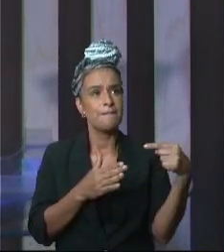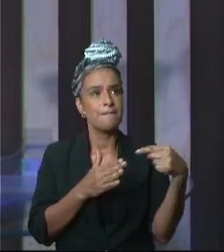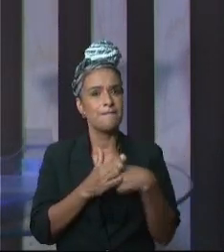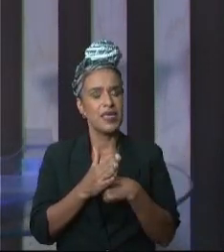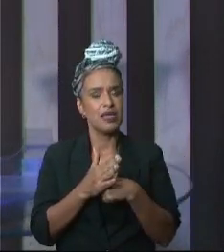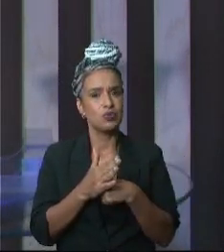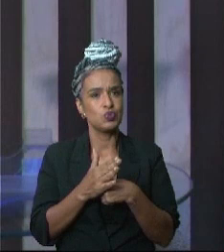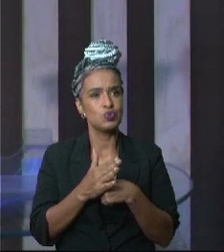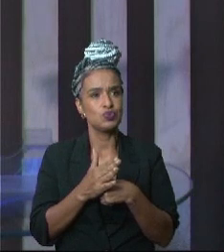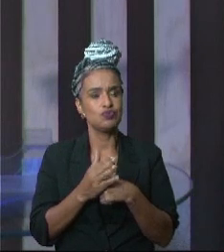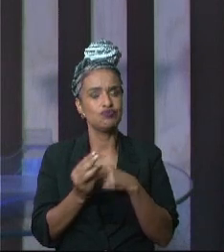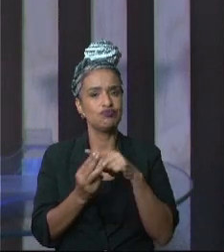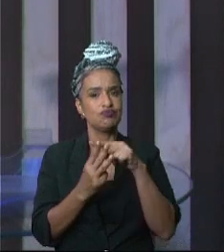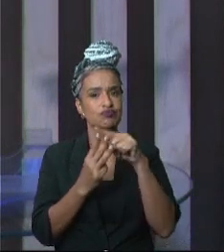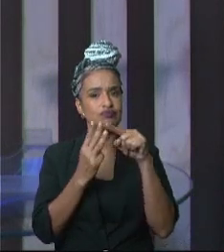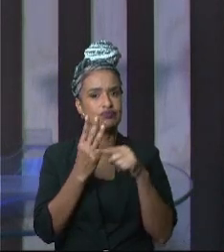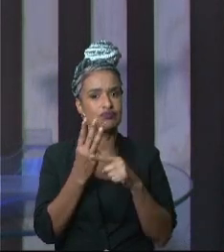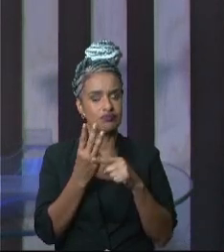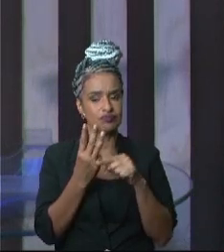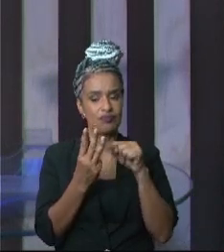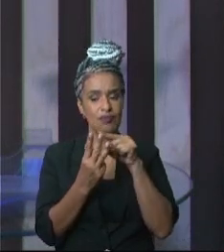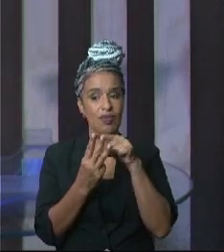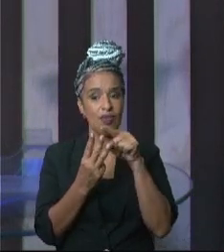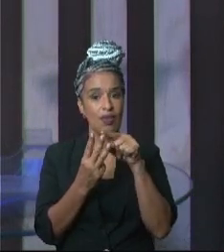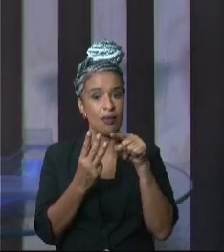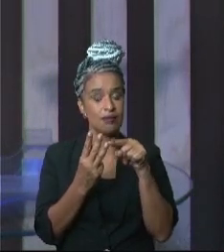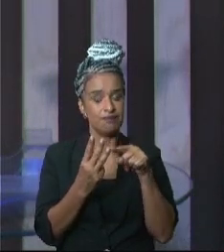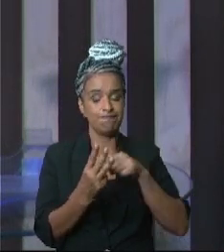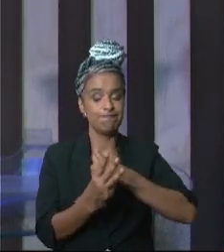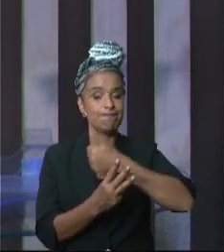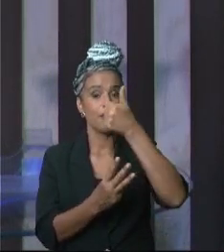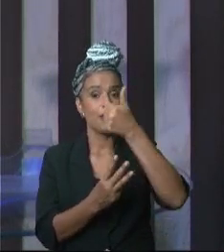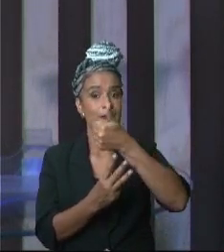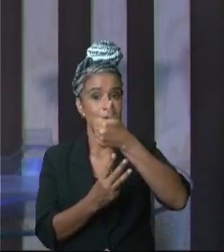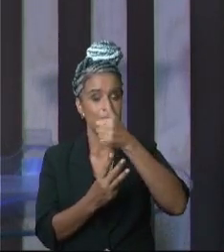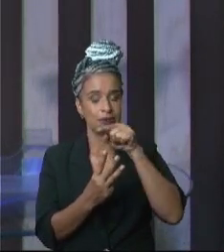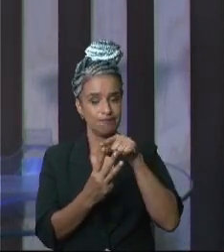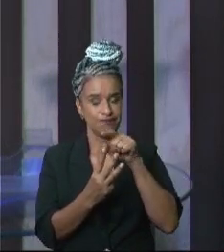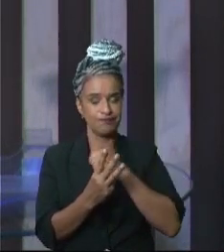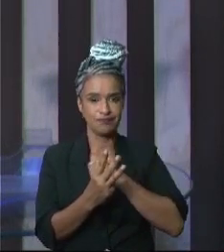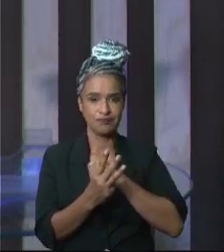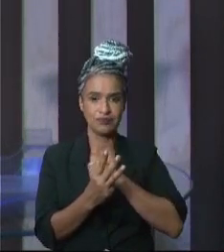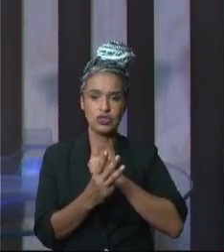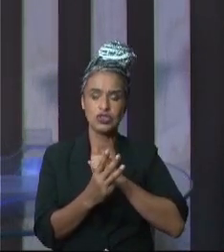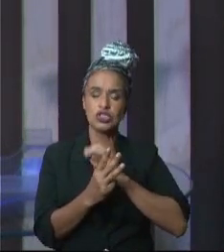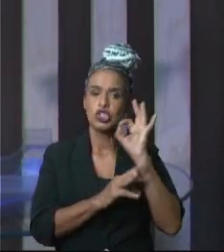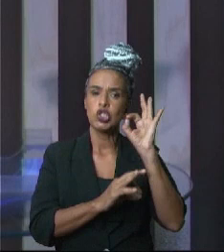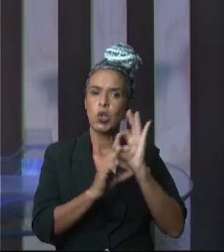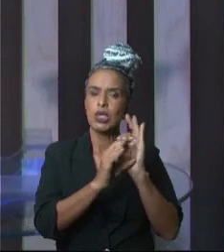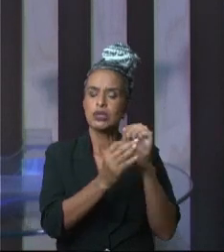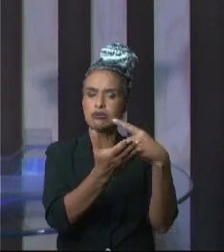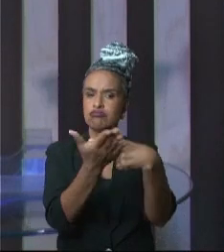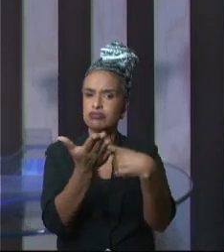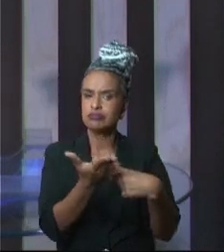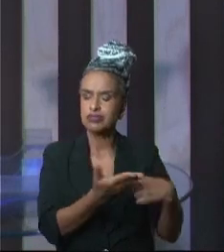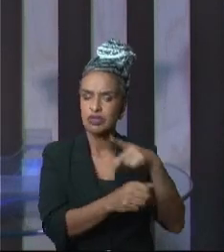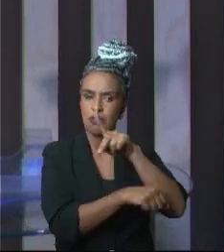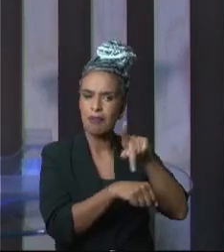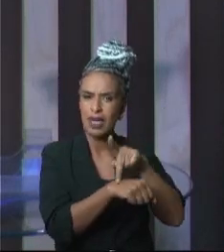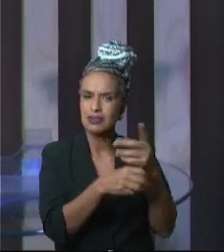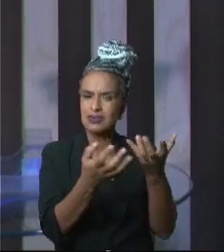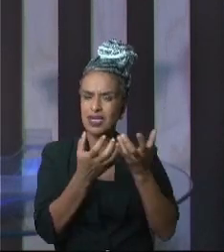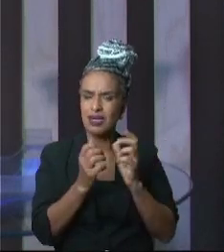perguntar 3 coisas bem fundamentais. A primeira é: que ordem internacional nós queremos? Porque nós